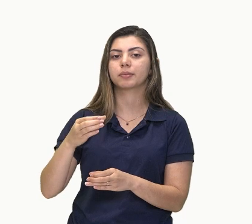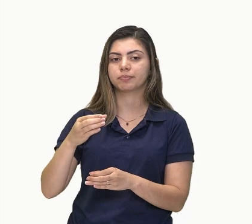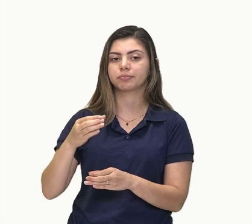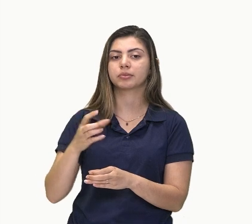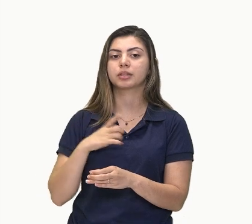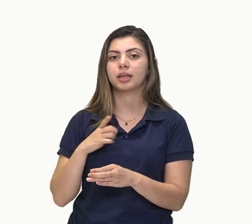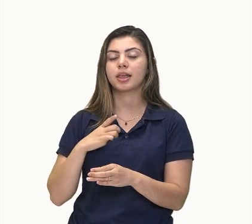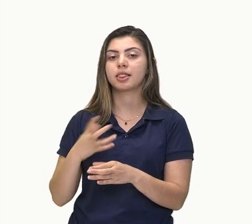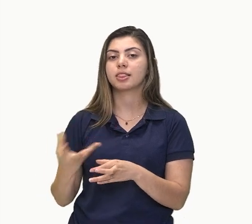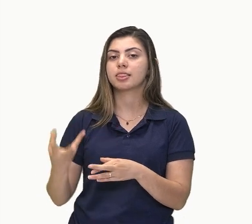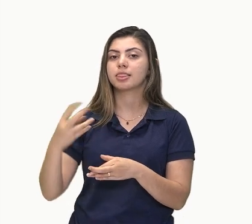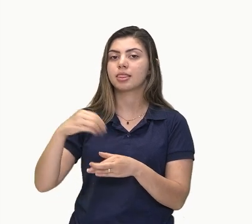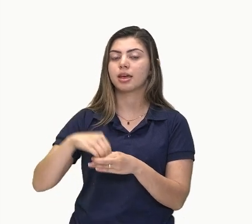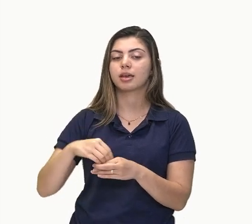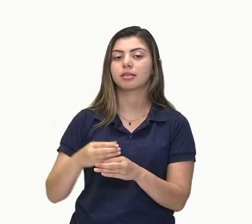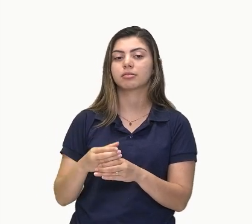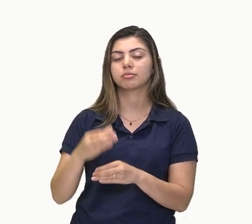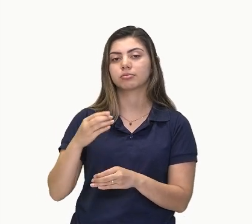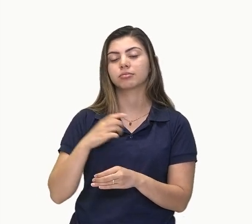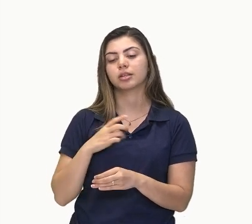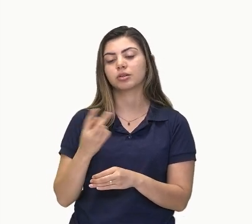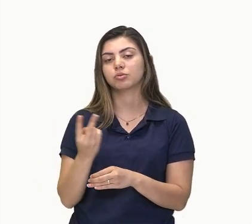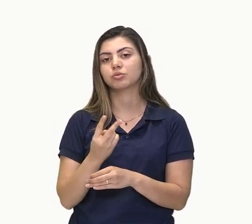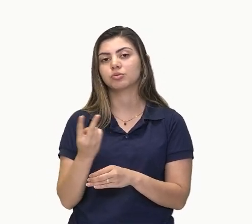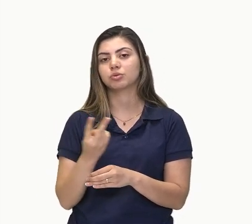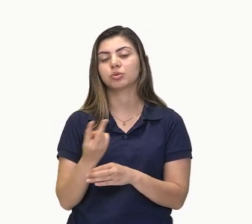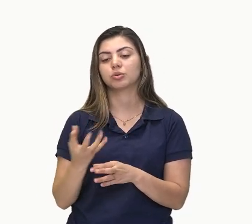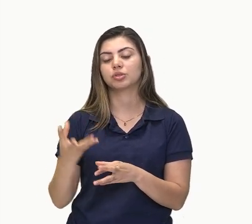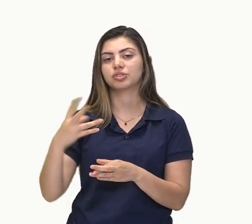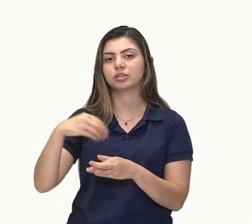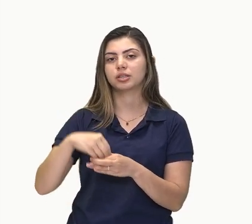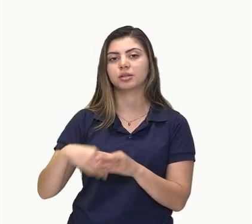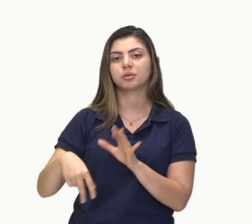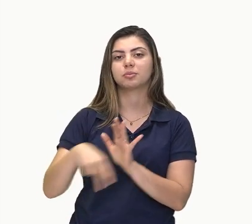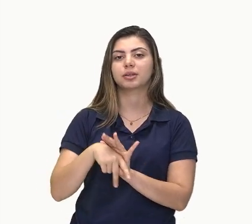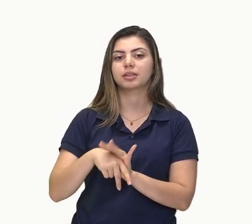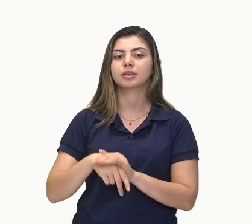dentro dessa solução, nós temos os dois ao mesmo tempo, tá?